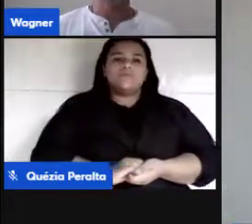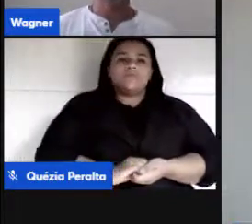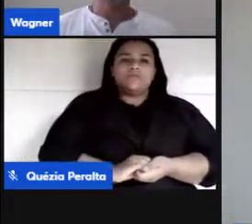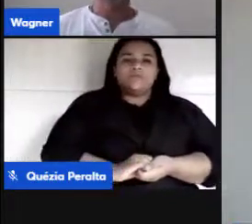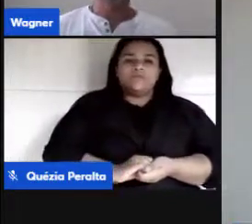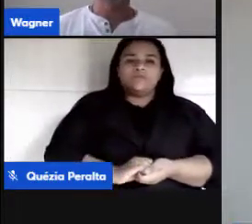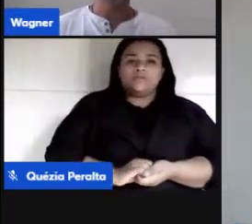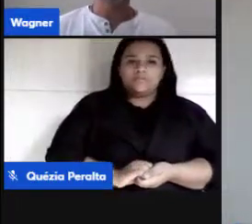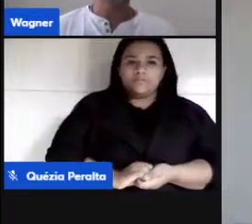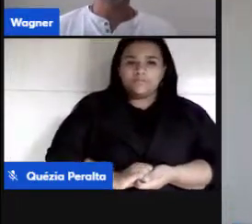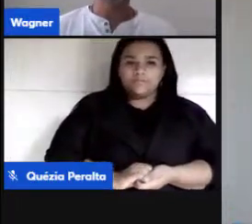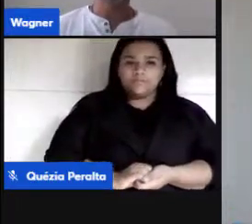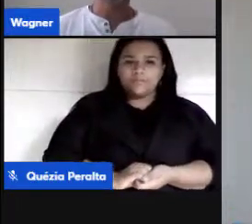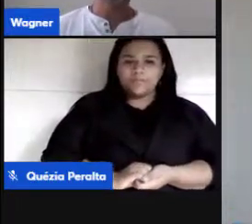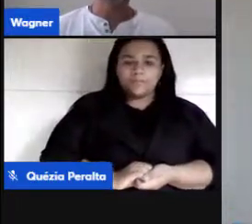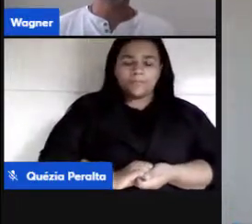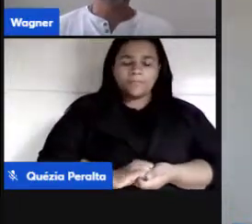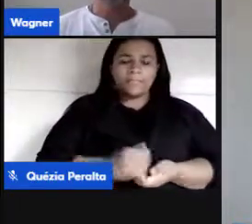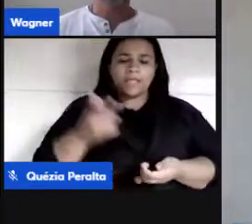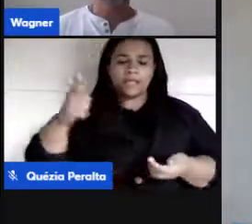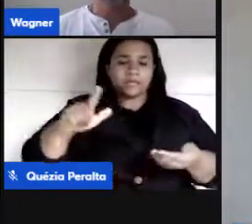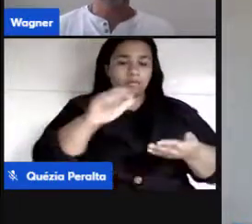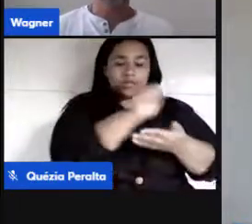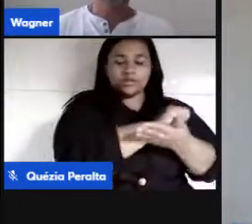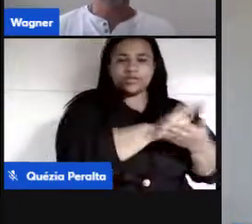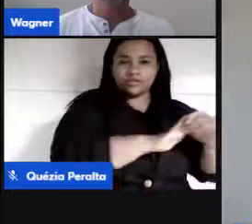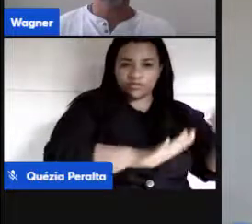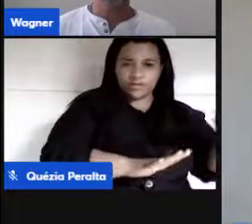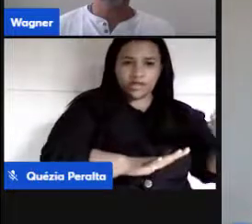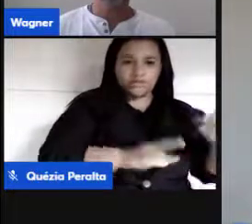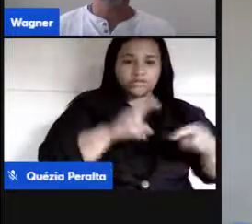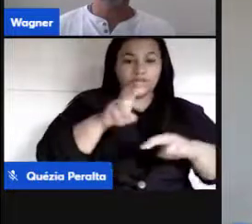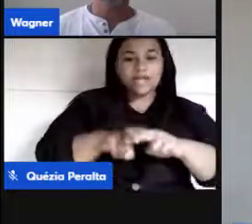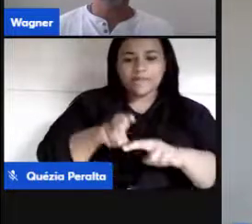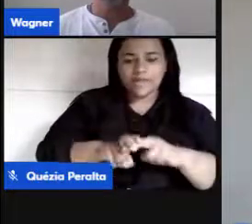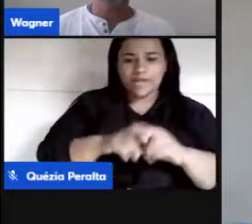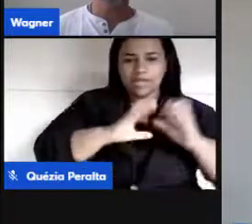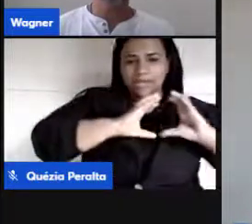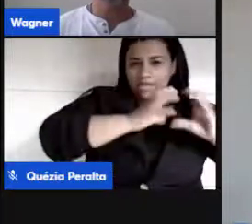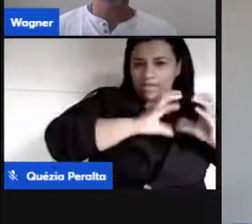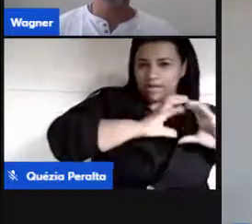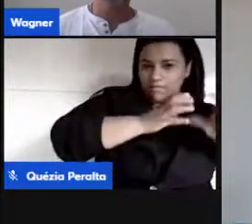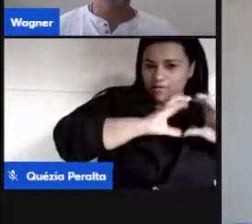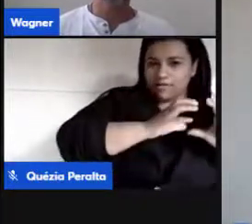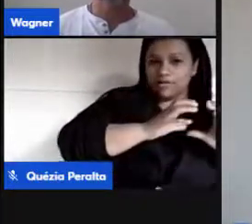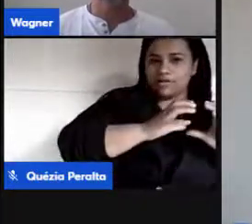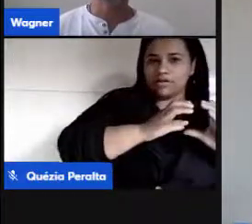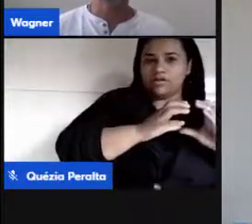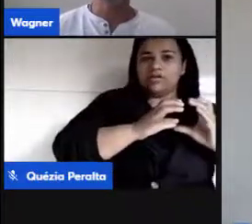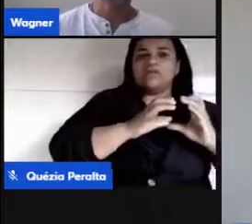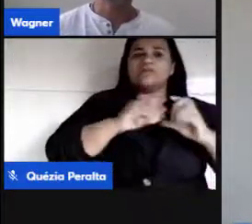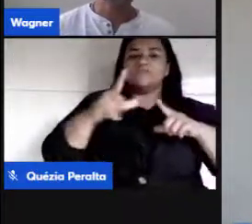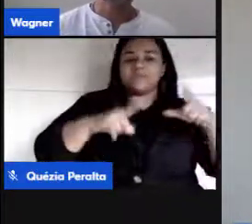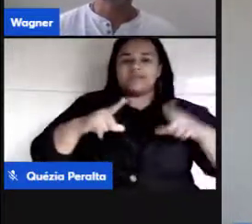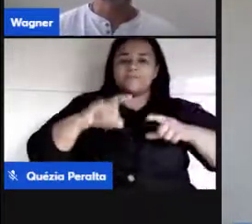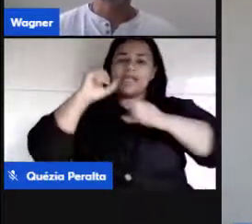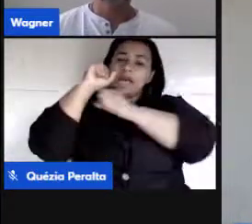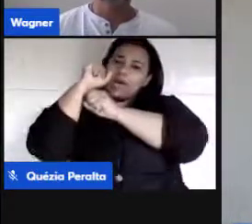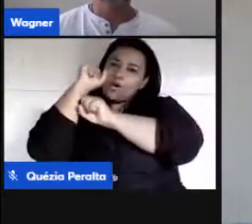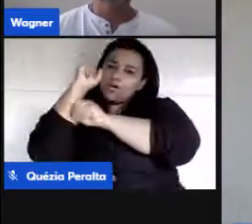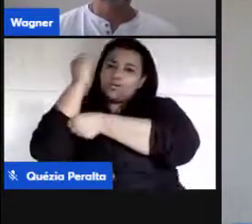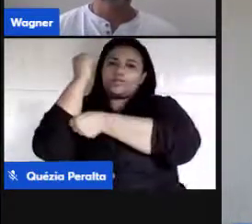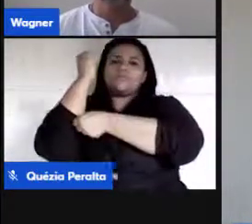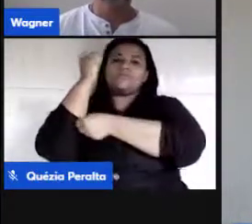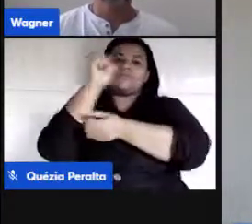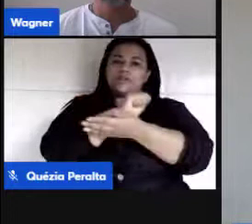Agora, na próxima atividade, utilizando a banqueta e a bola, nós vamos trabalhar muito a coordenação motora para